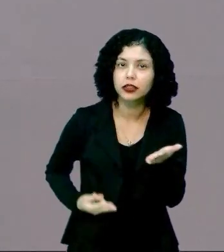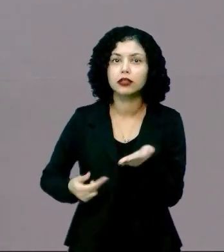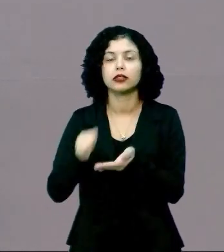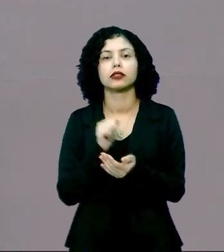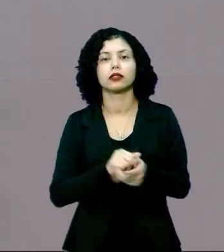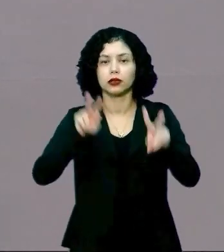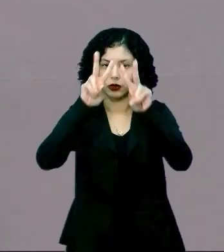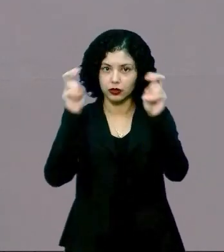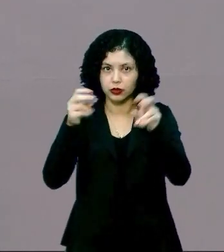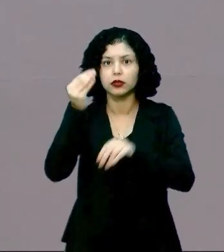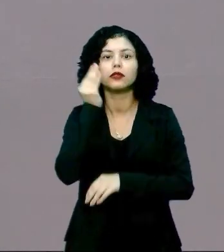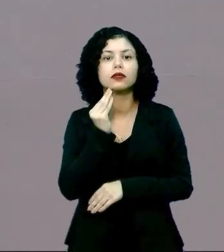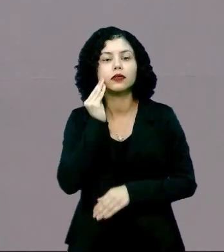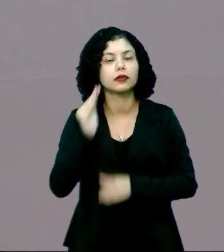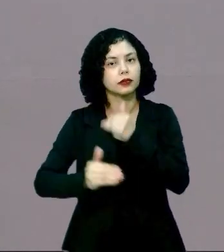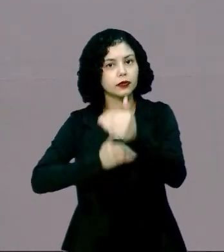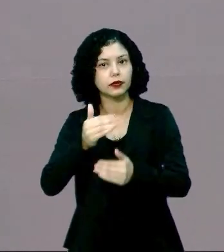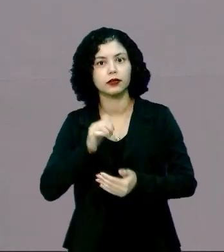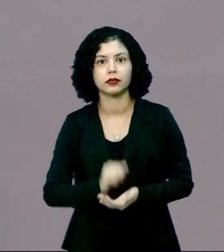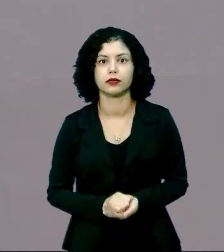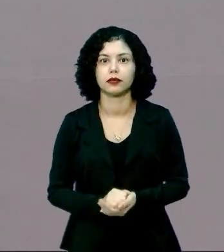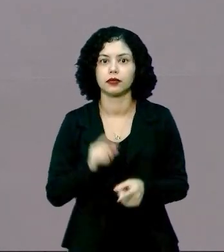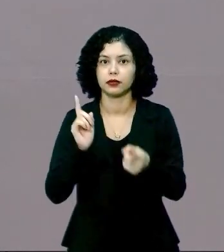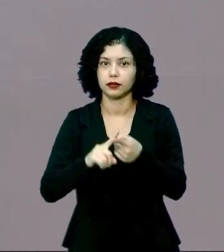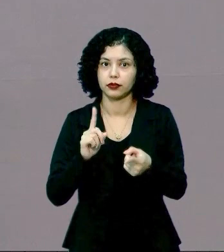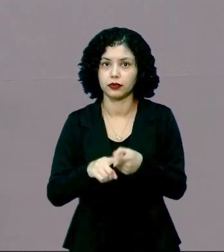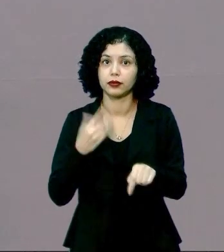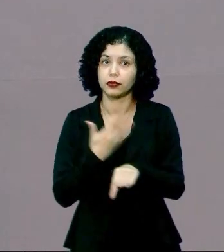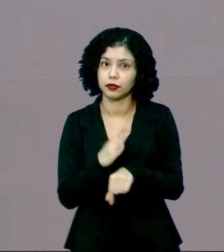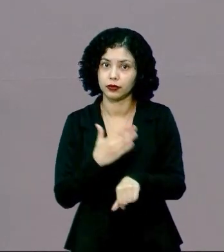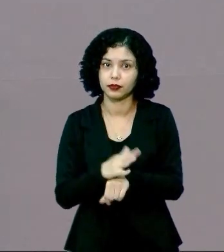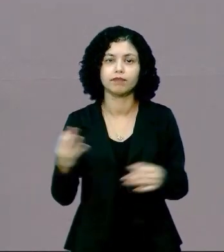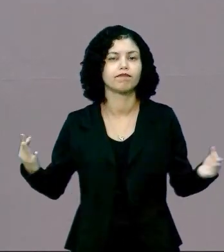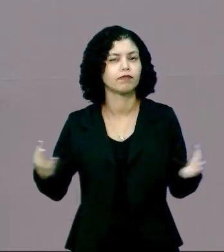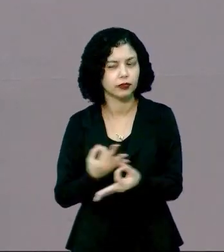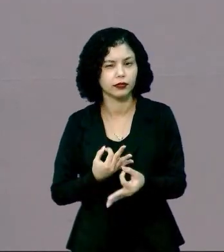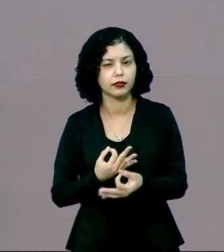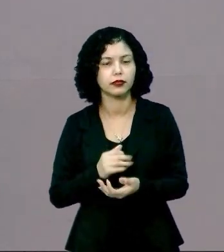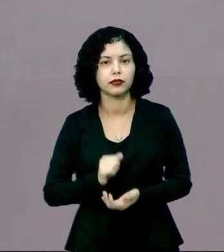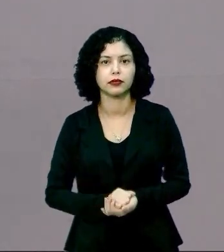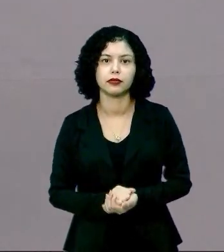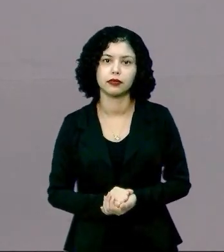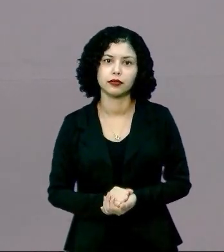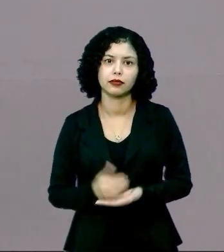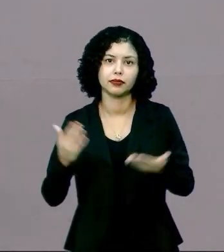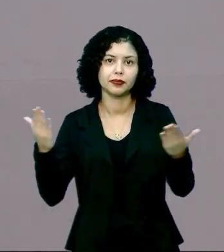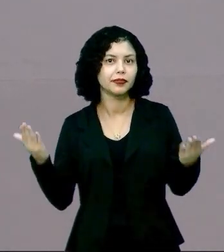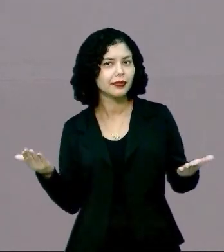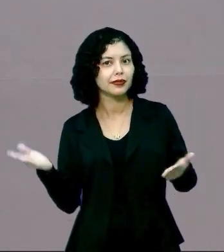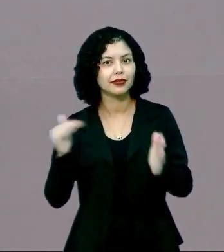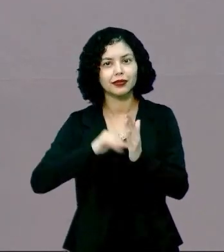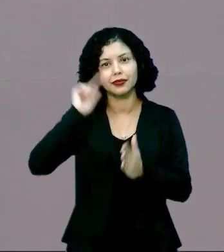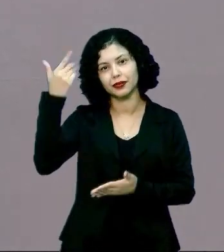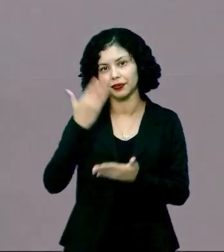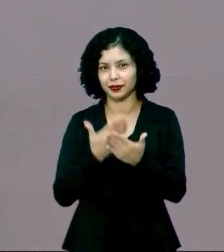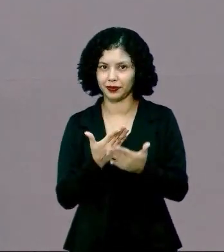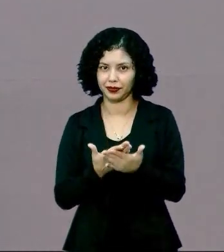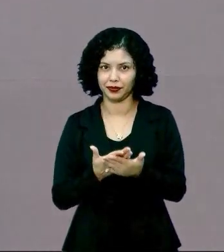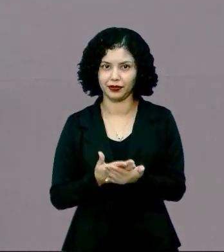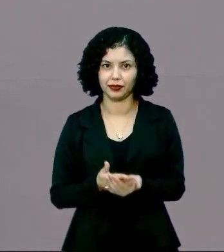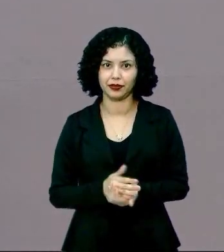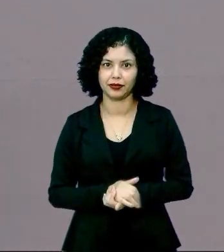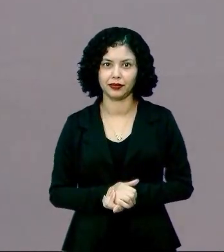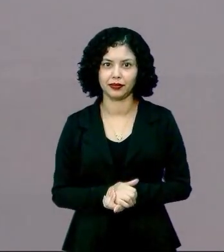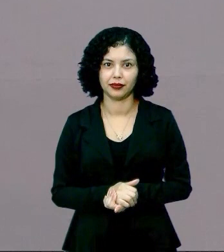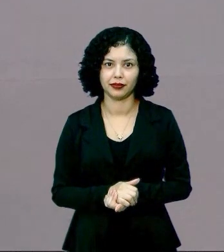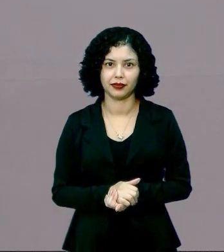peguem temáticas e tentem desenvolver, porque é a prática quem aperfeiçoa. E até a nossa próxima